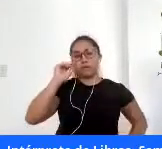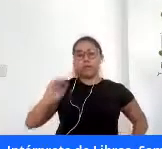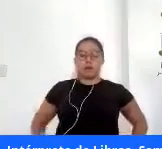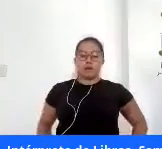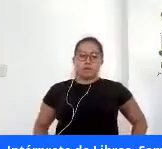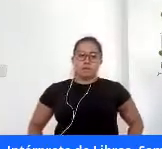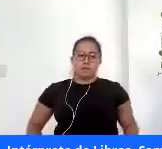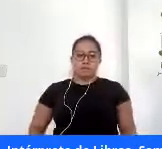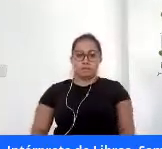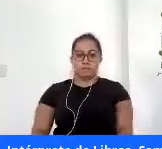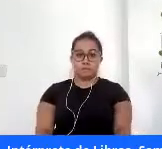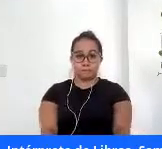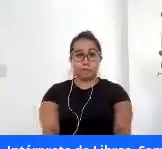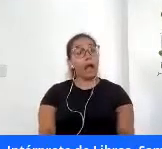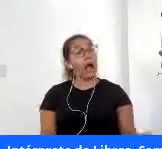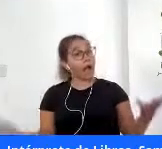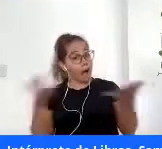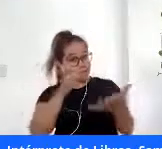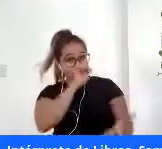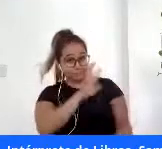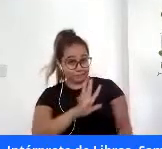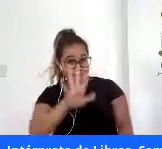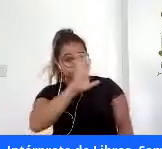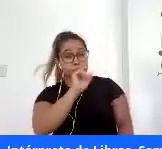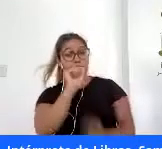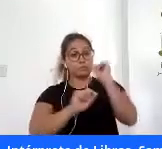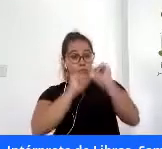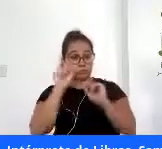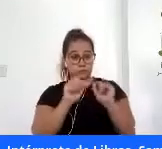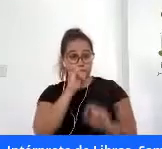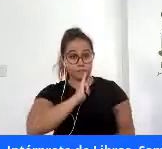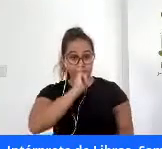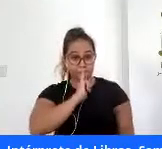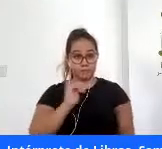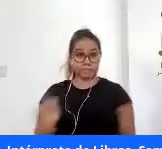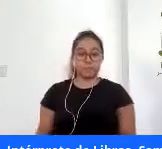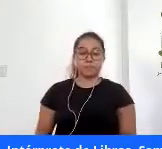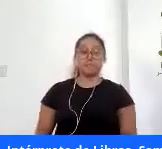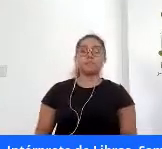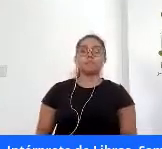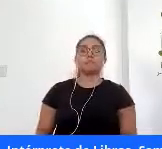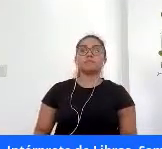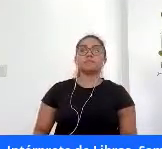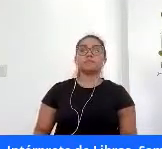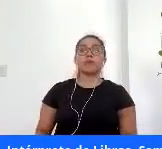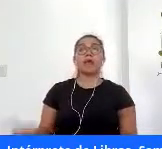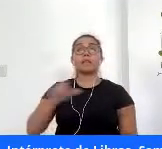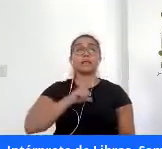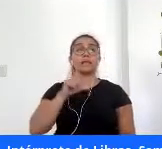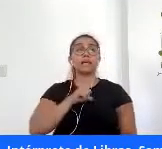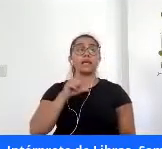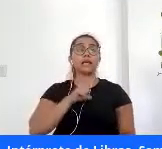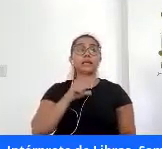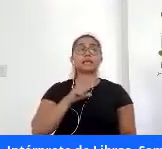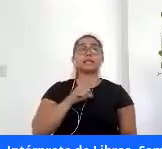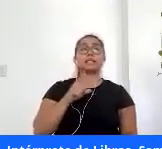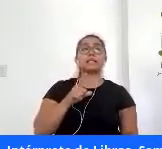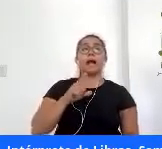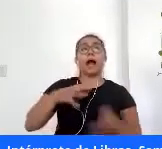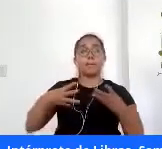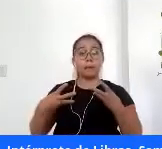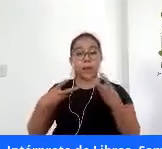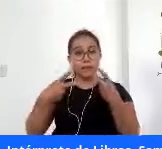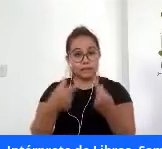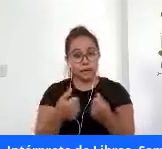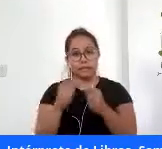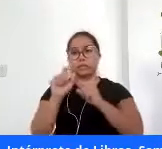Então, aqui eu trago para vocês como um exemplo a habilidade motora. Aqui são uma habilidade motora. Então, por exemplo,